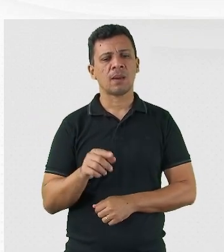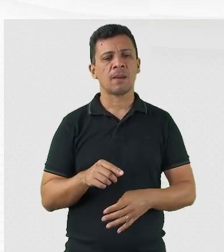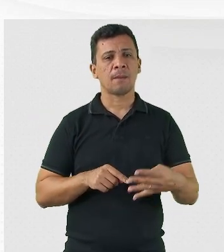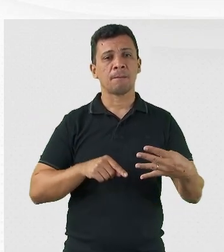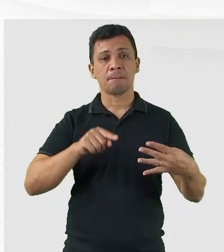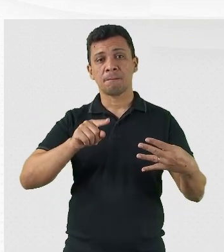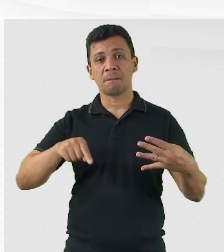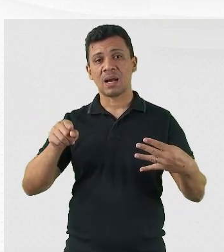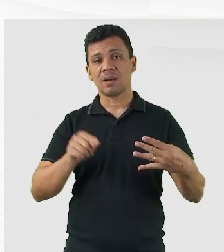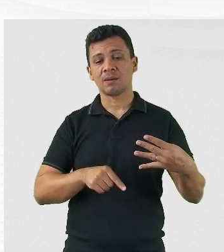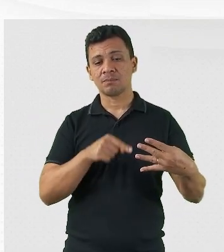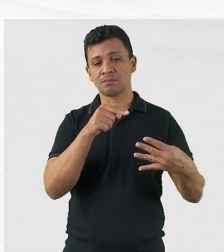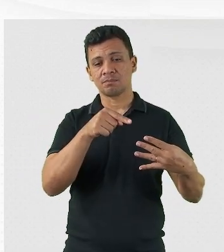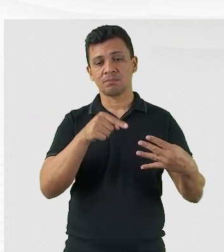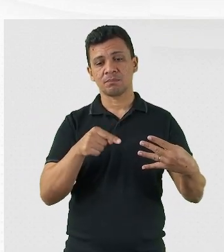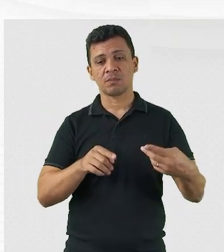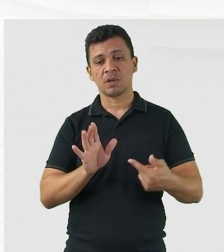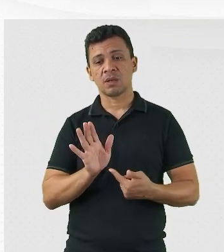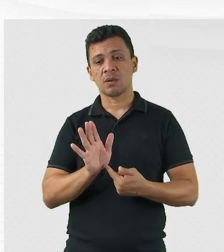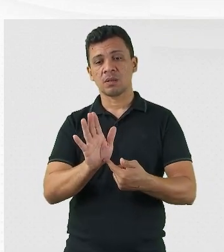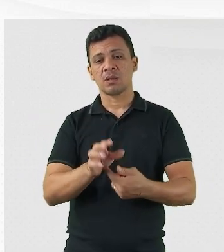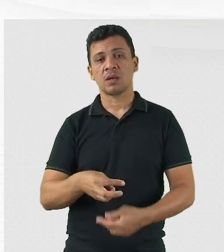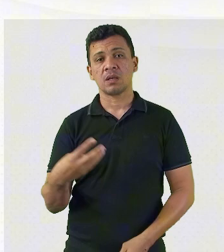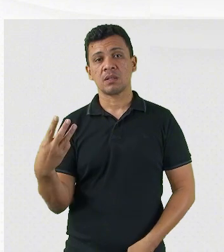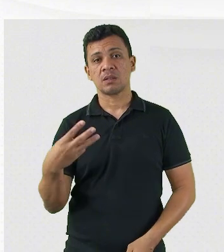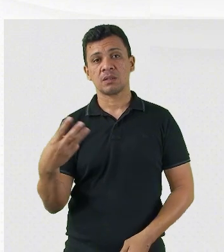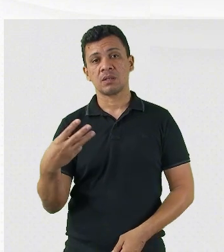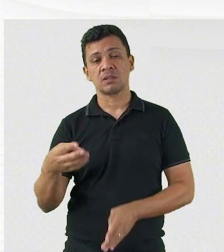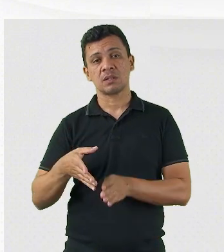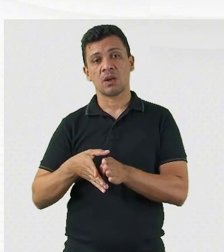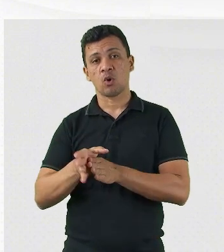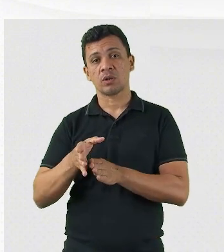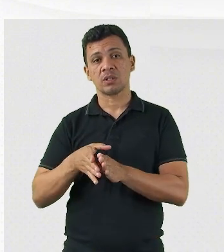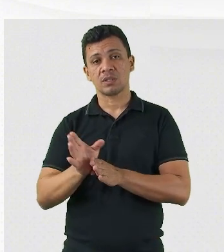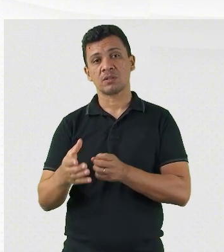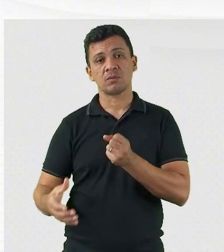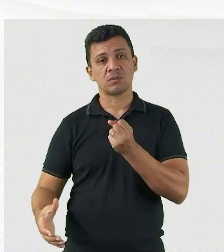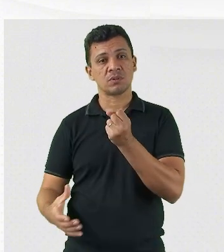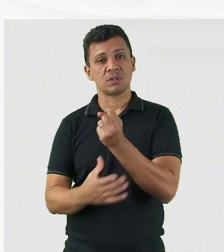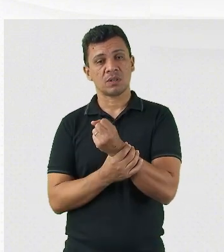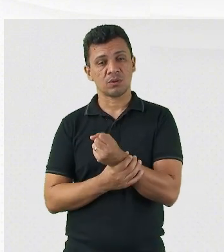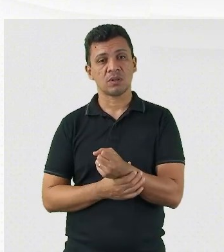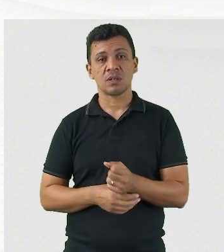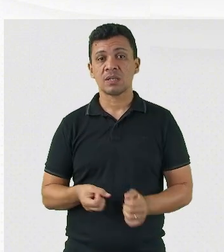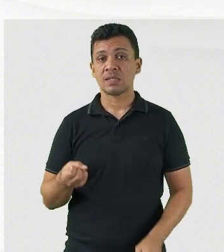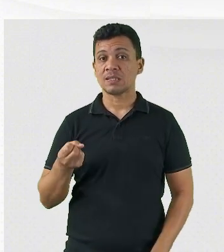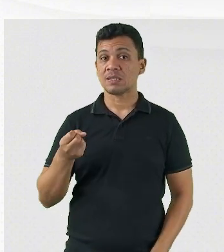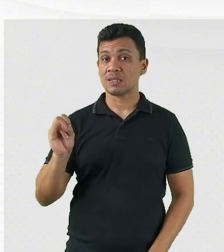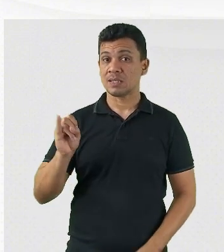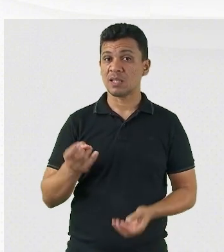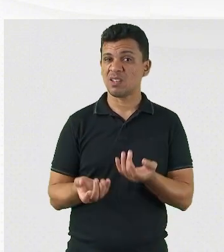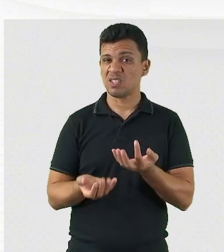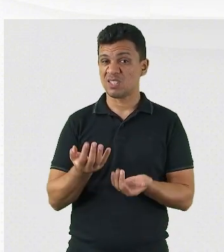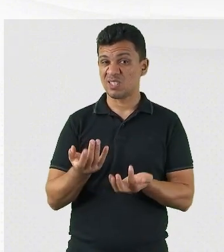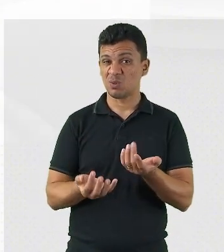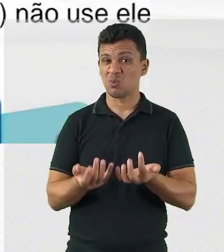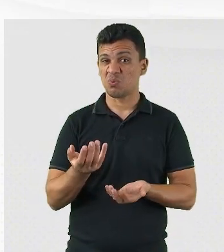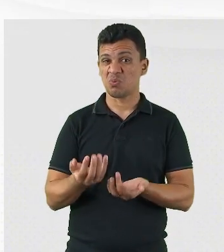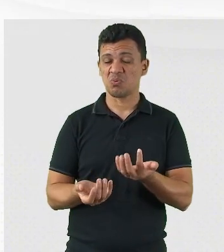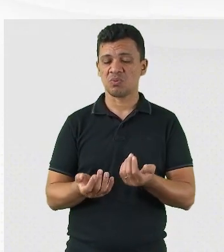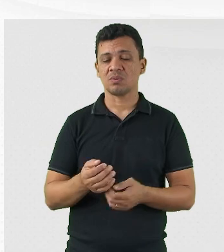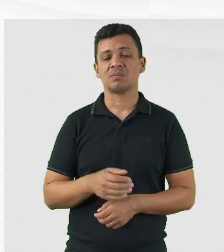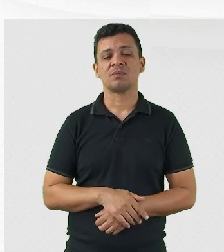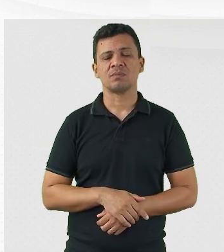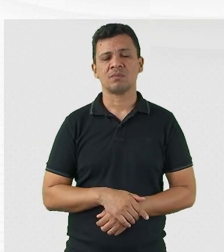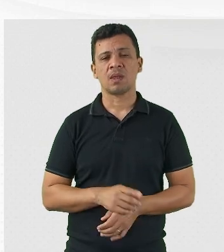assinale a alternativa que indica a terceira orientação de segurança em caso de incêndio. Então, olha